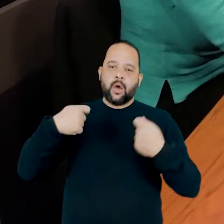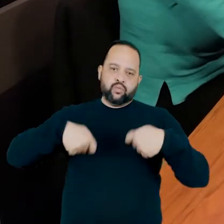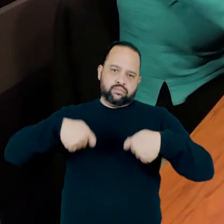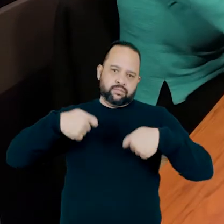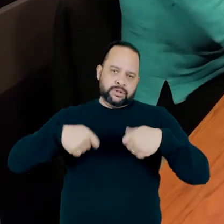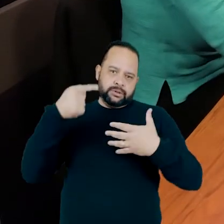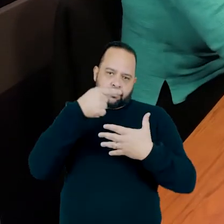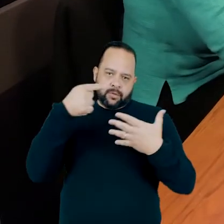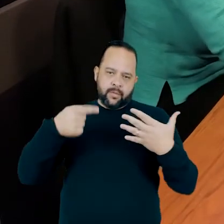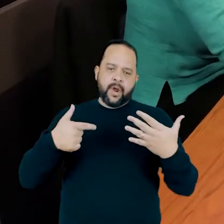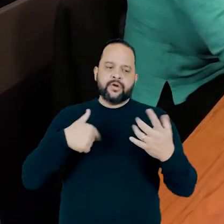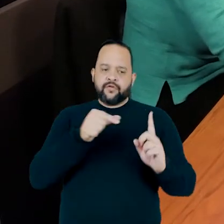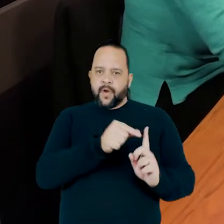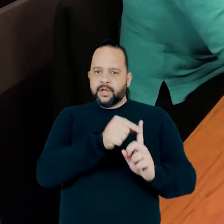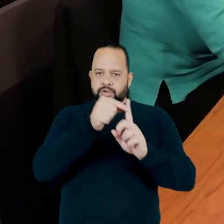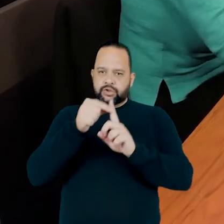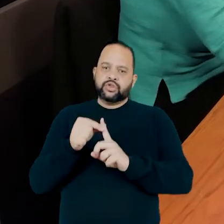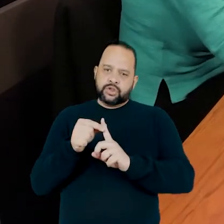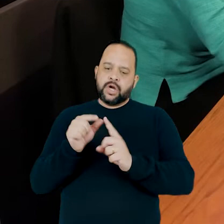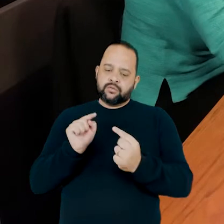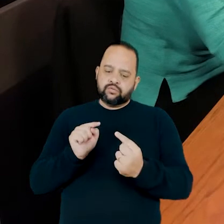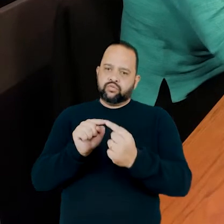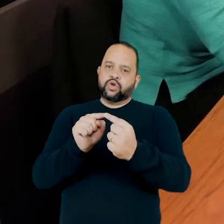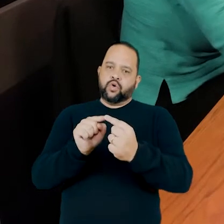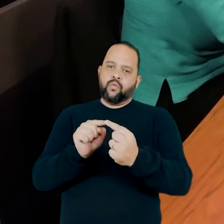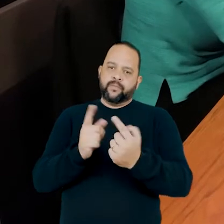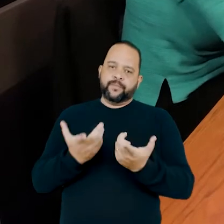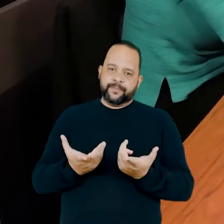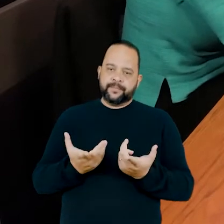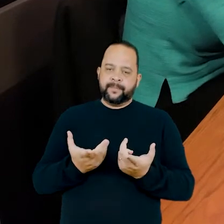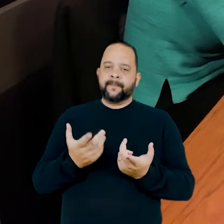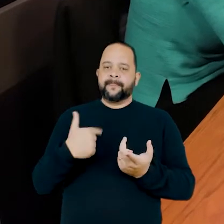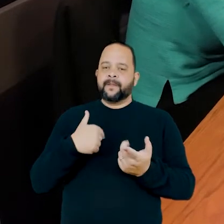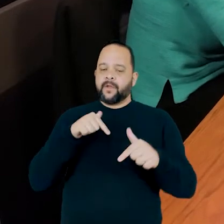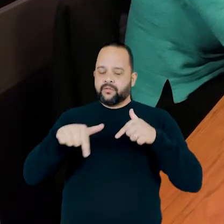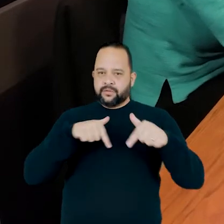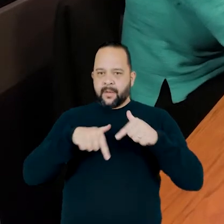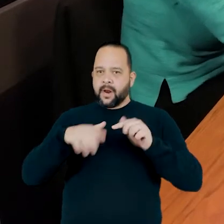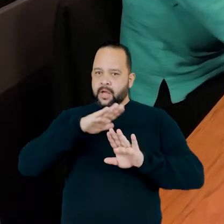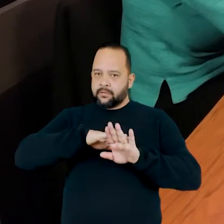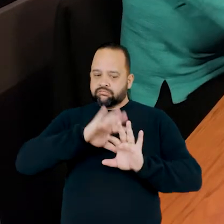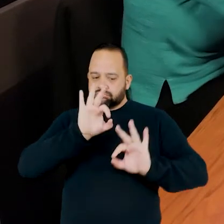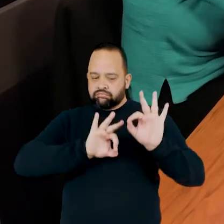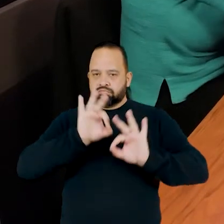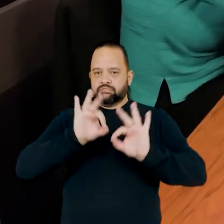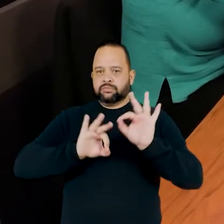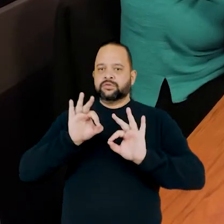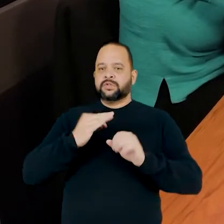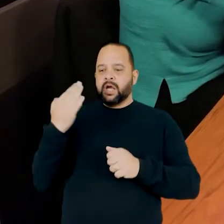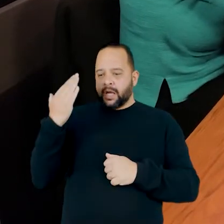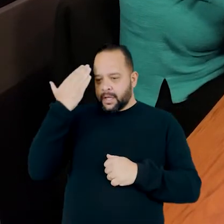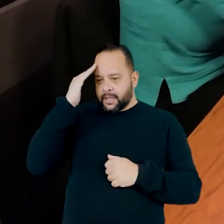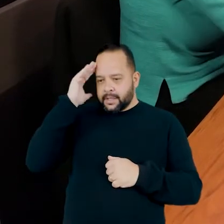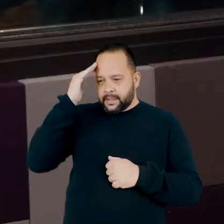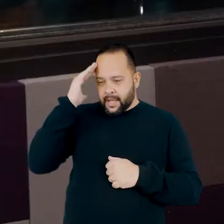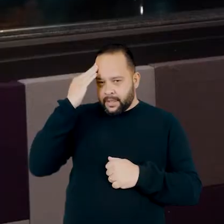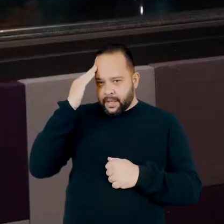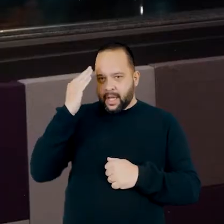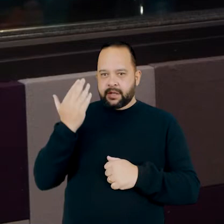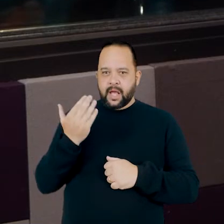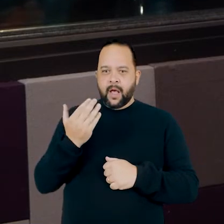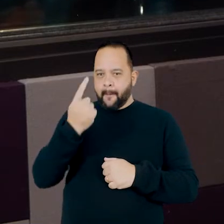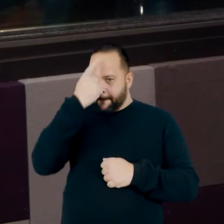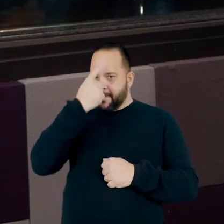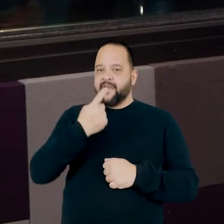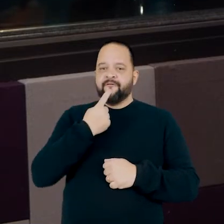direcionando aí a minha expectativa, né? E é esse trabalho que a gente faz. Entender qual é o momento de cada um, né?